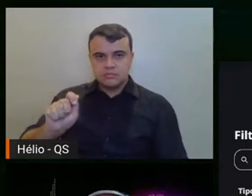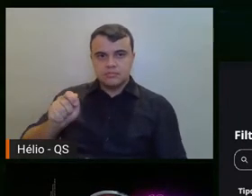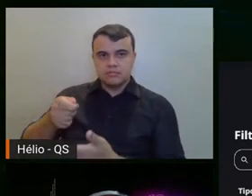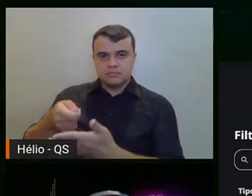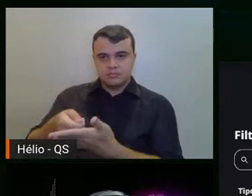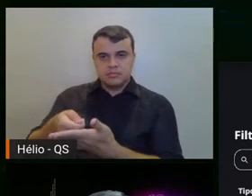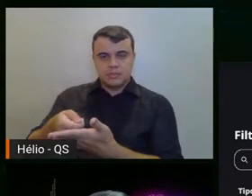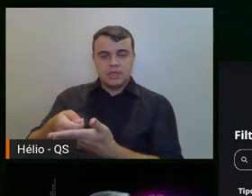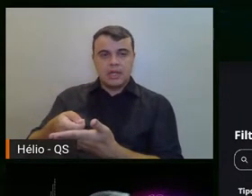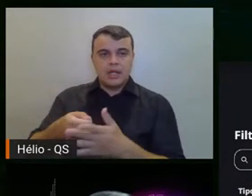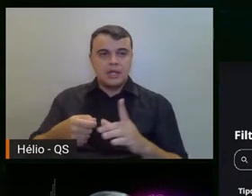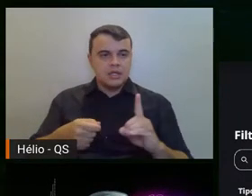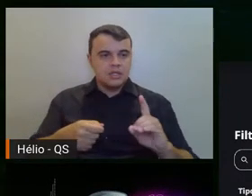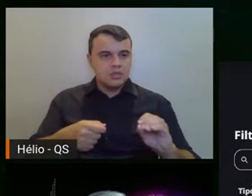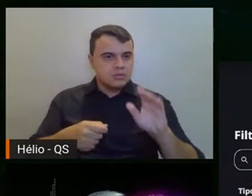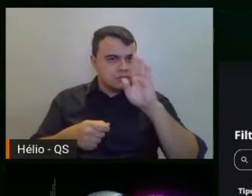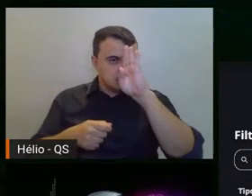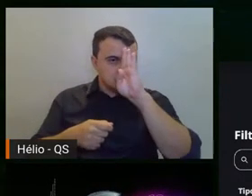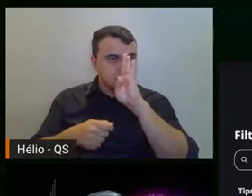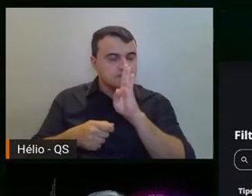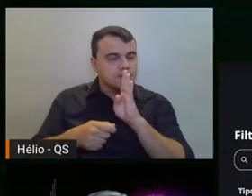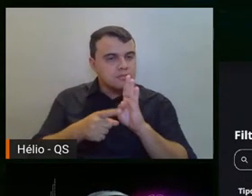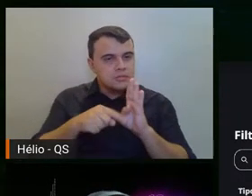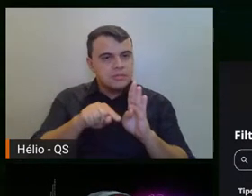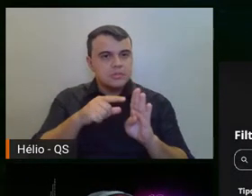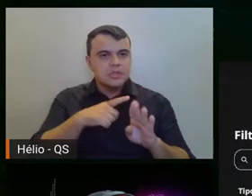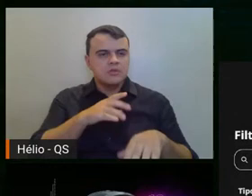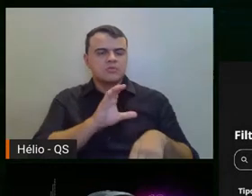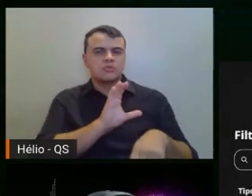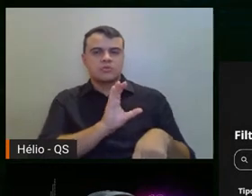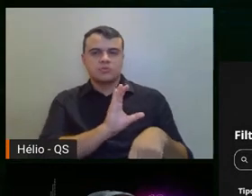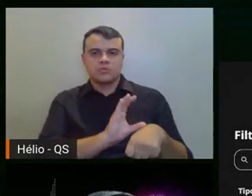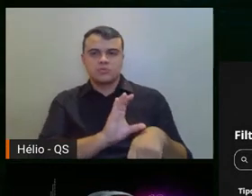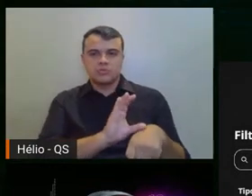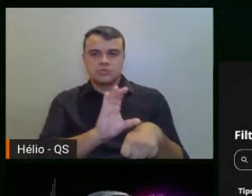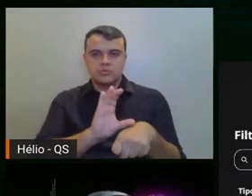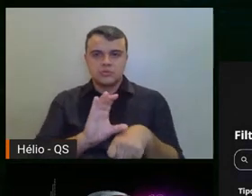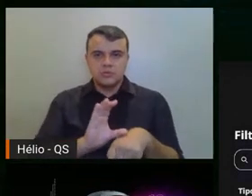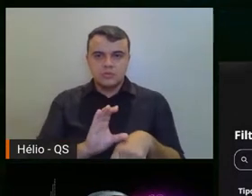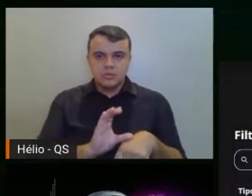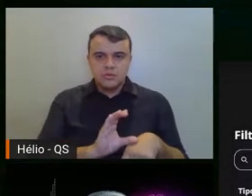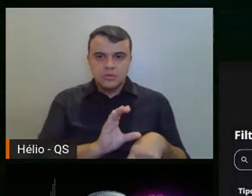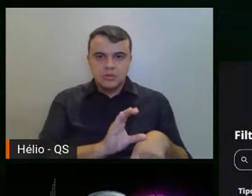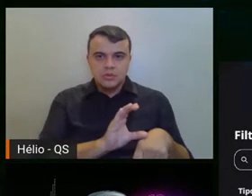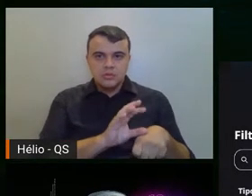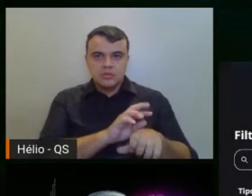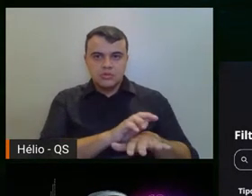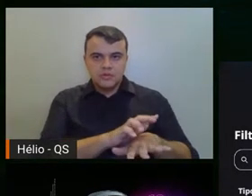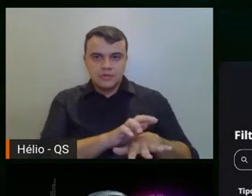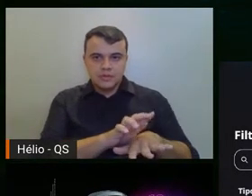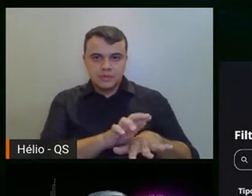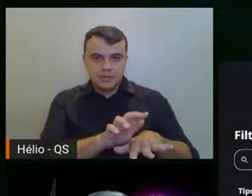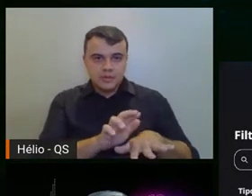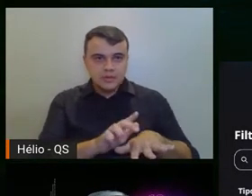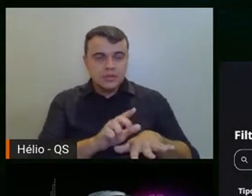a Diu Ela é super democrática nós temos ali bootcamp assim centenas de cursos totalmente gratuito para